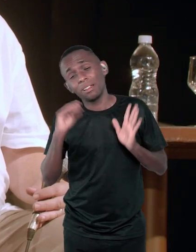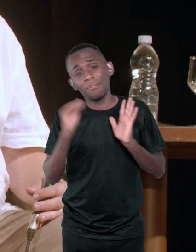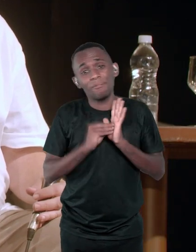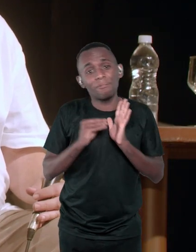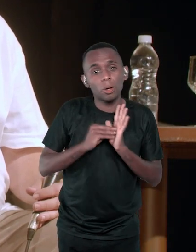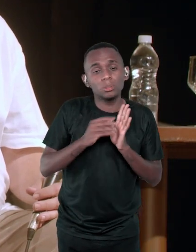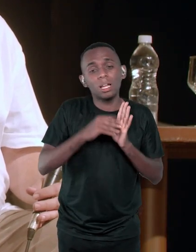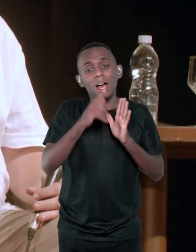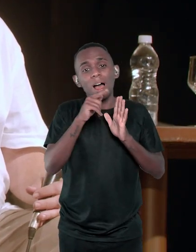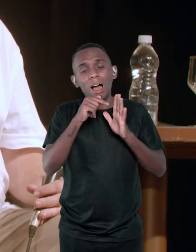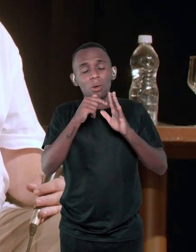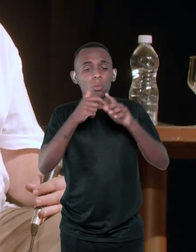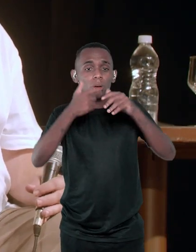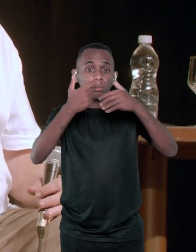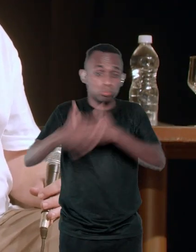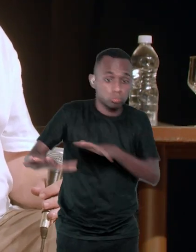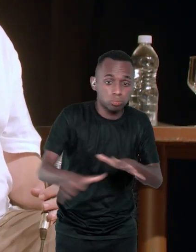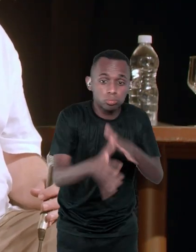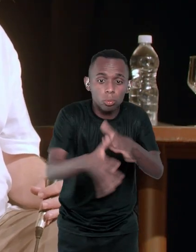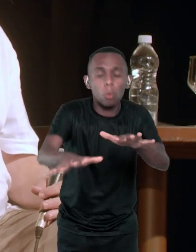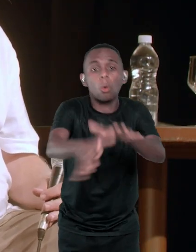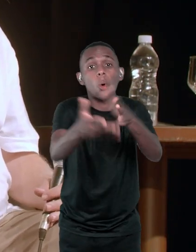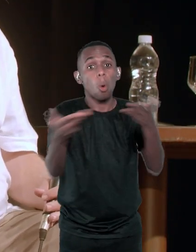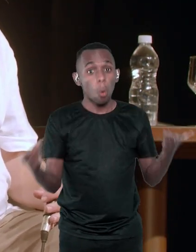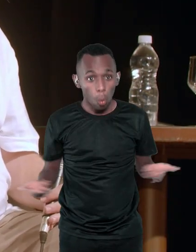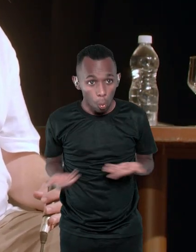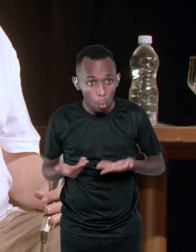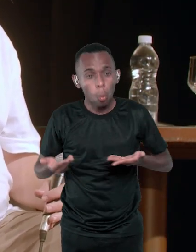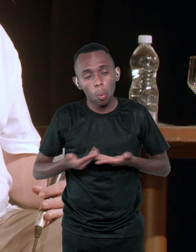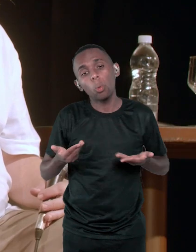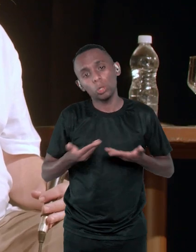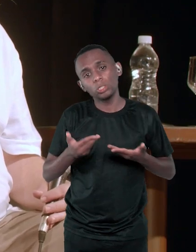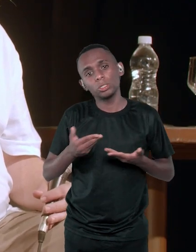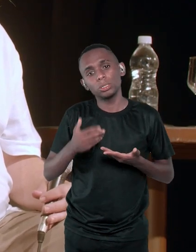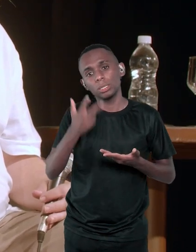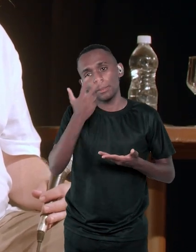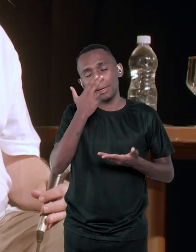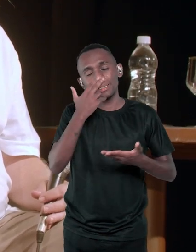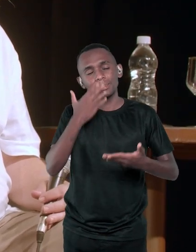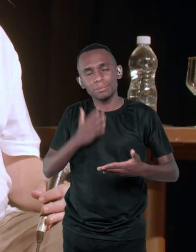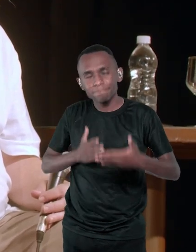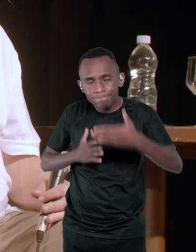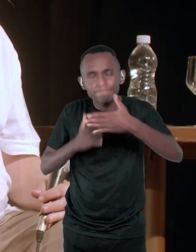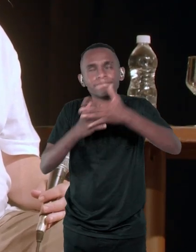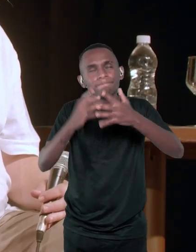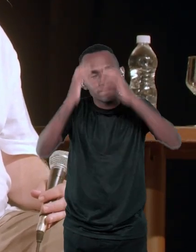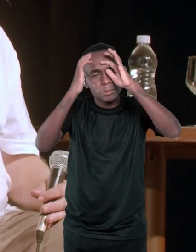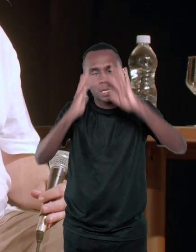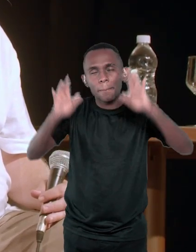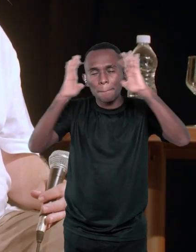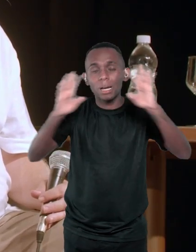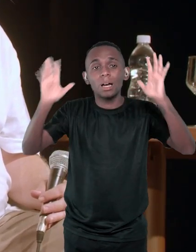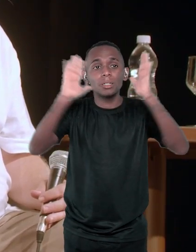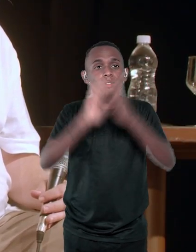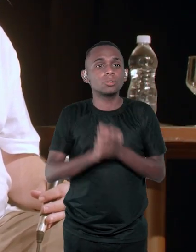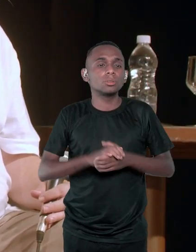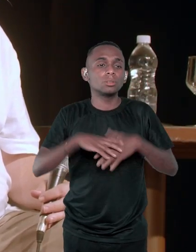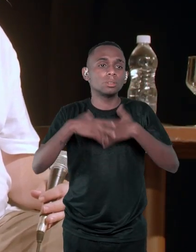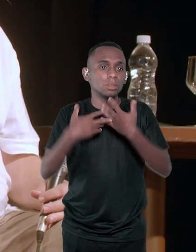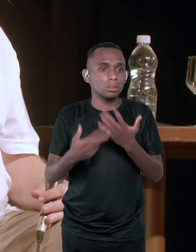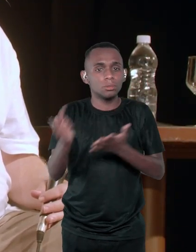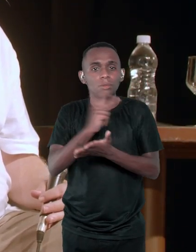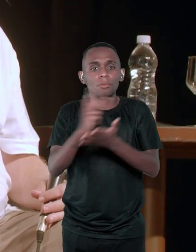faltasse água corrente, hoje a tenho represada nos olhos, e nesse vago